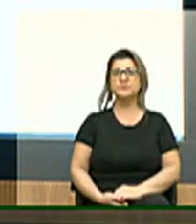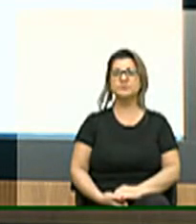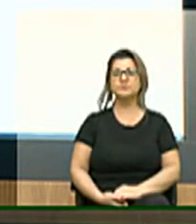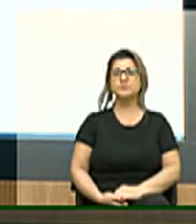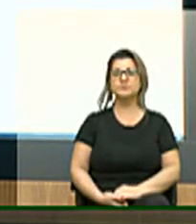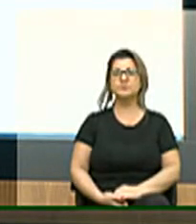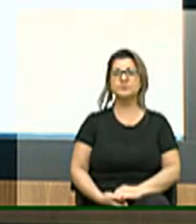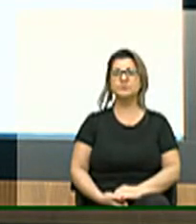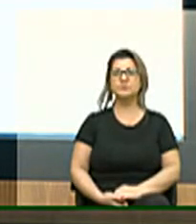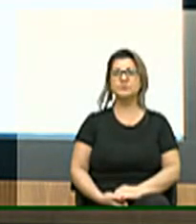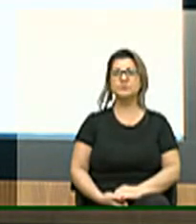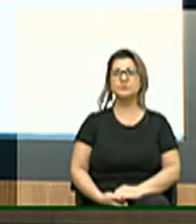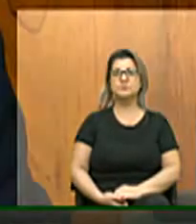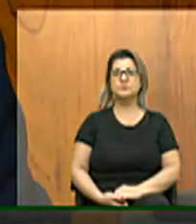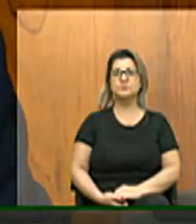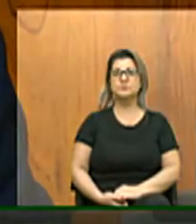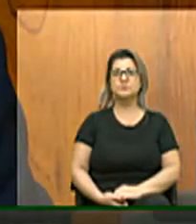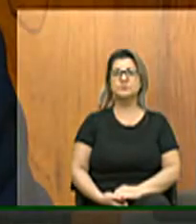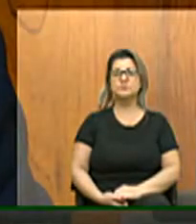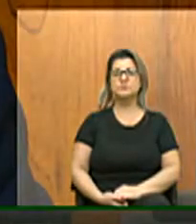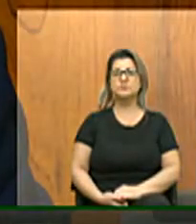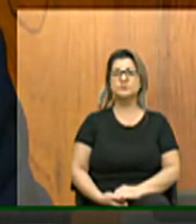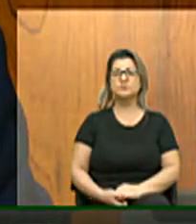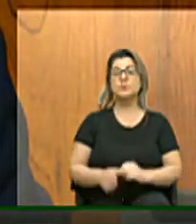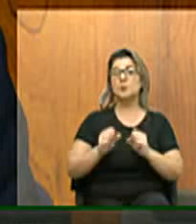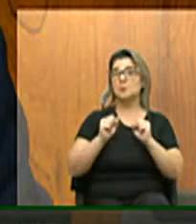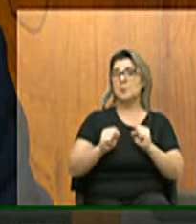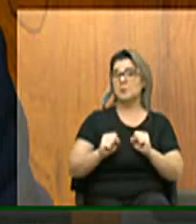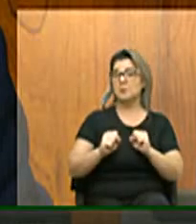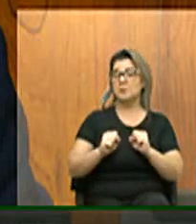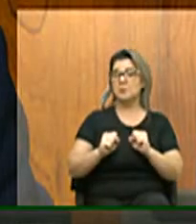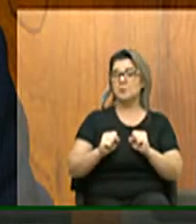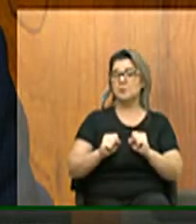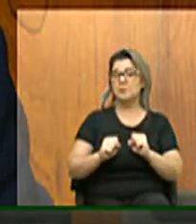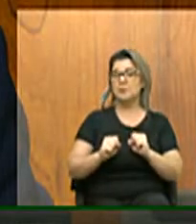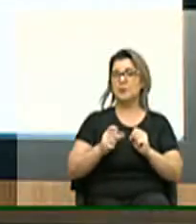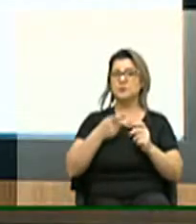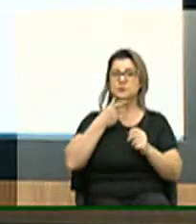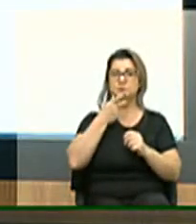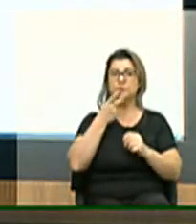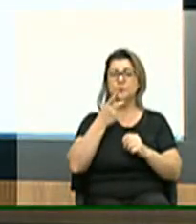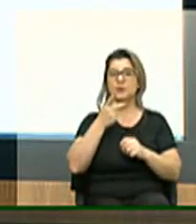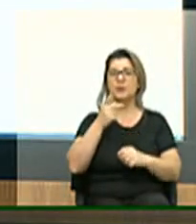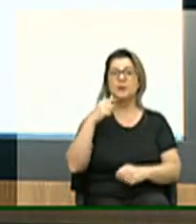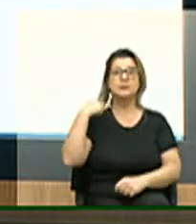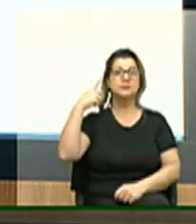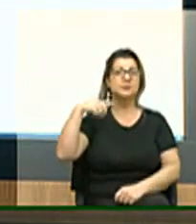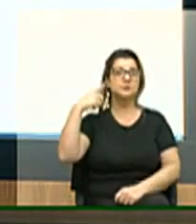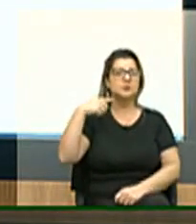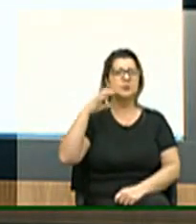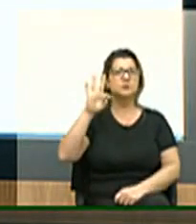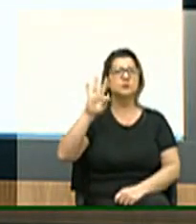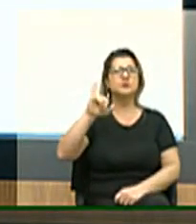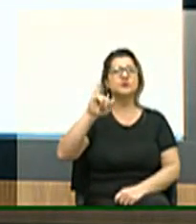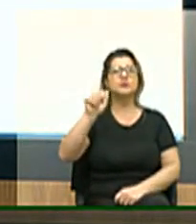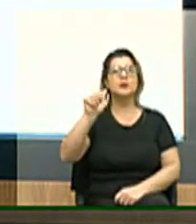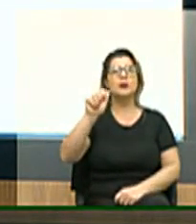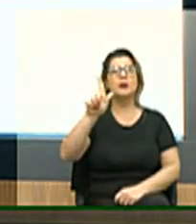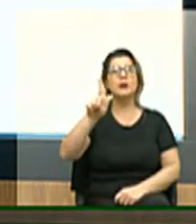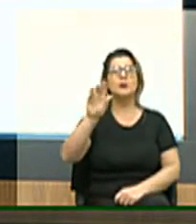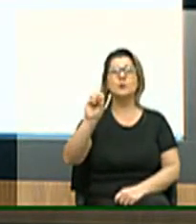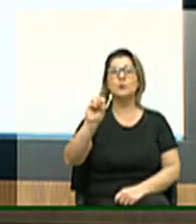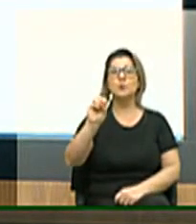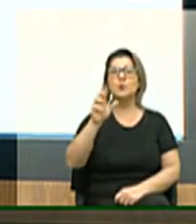Não, não, não. Posso utilizar. Deputado Tiago, gostaria de utilizar?